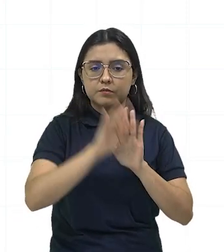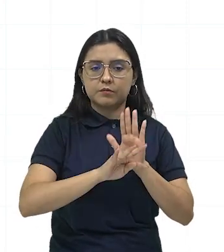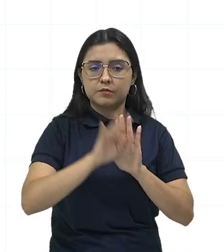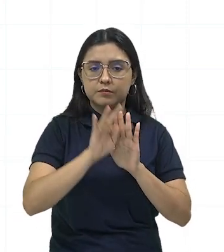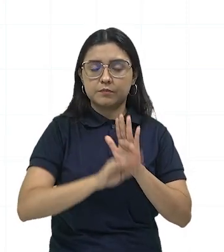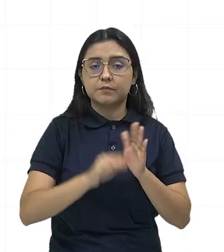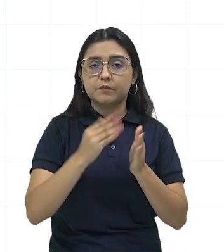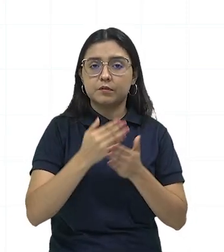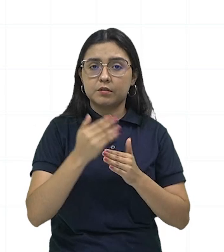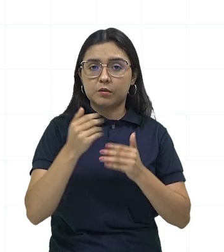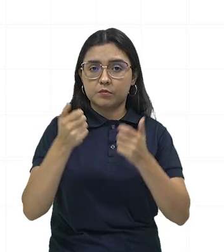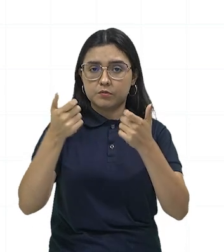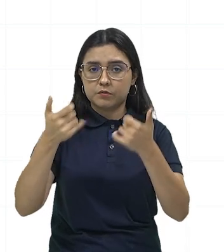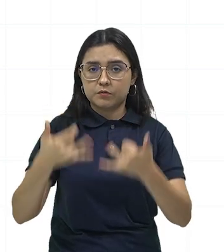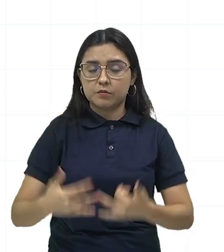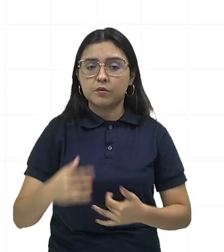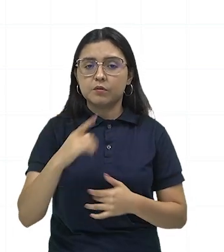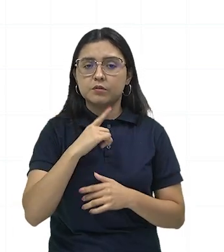meu desenvolvimento, eu tenho